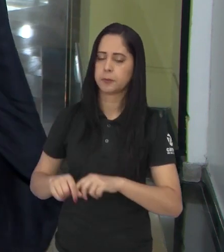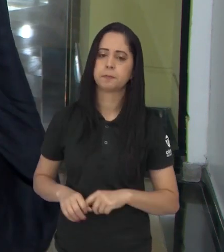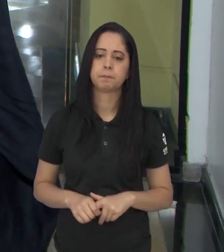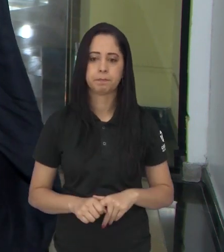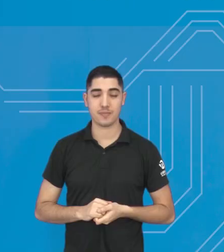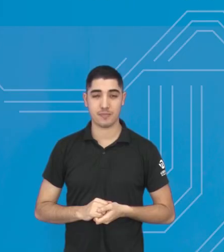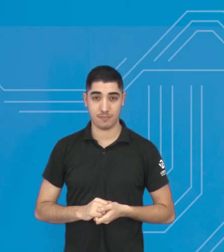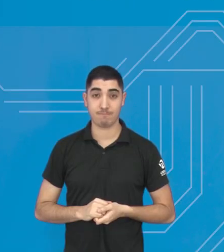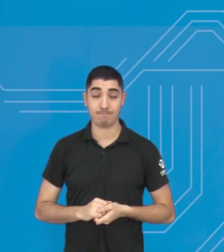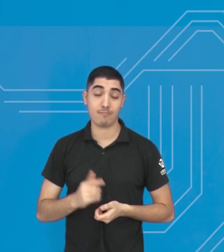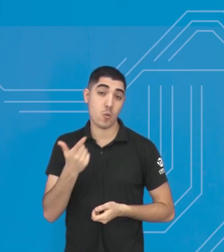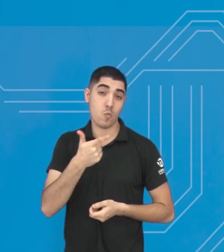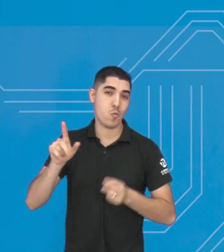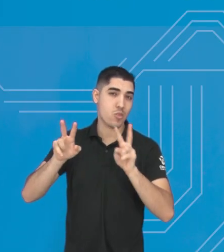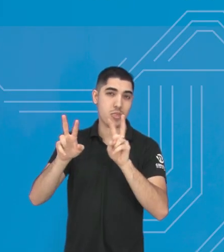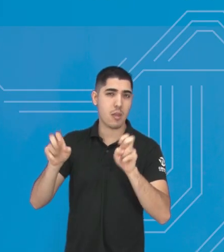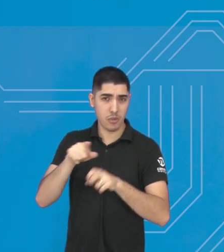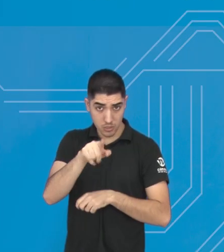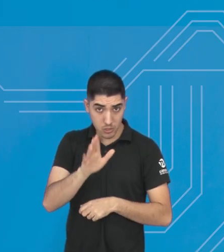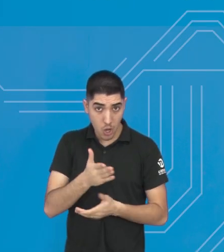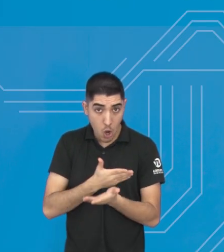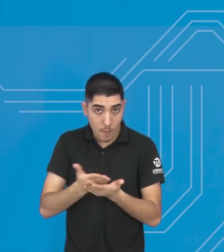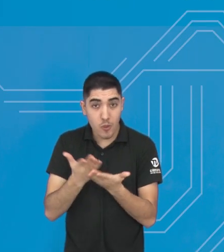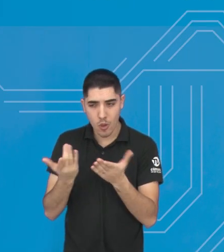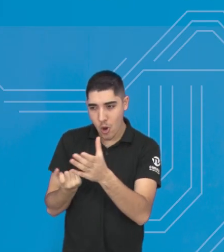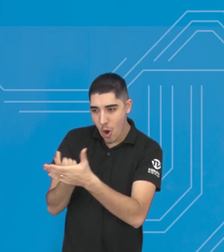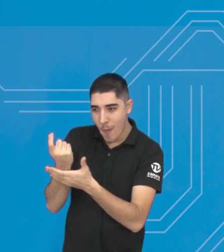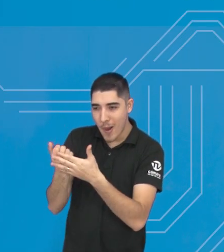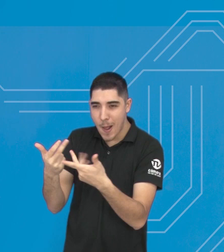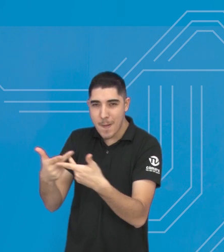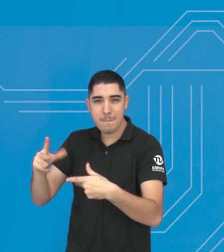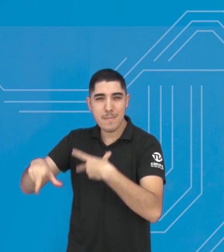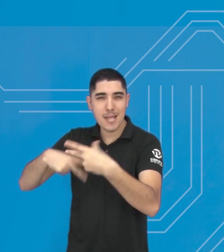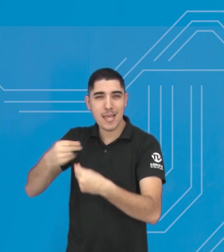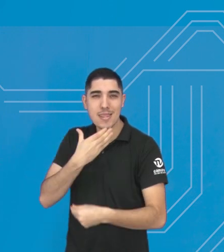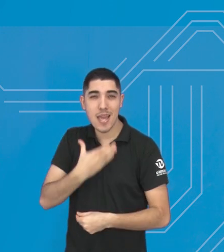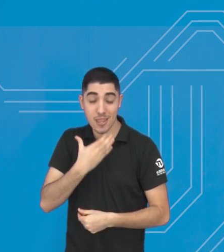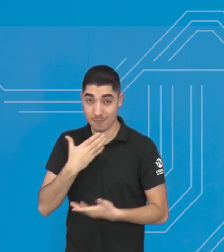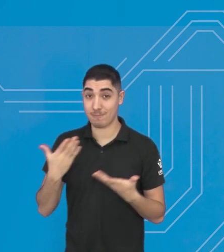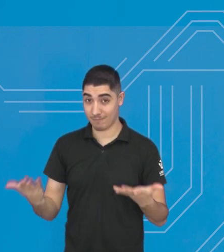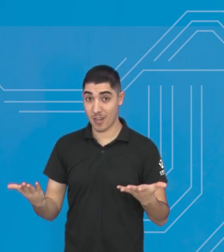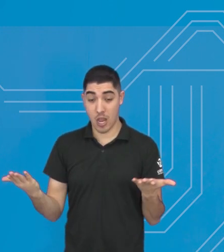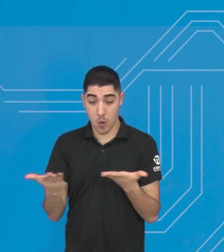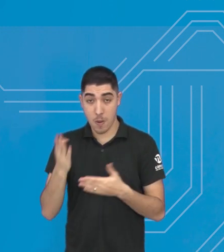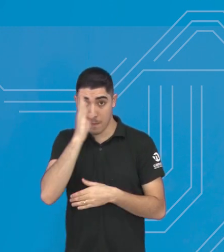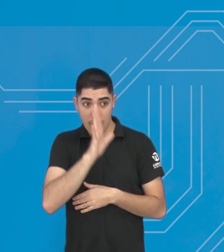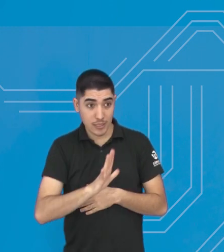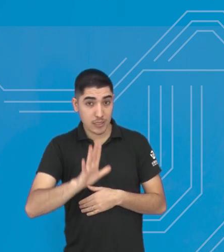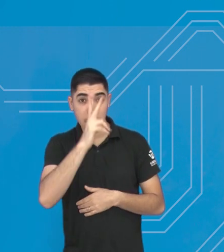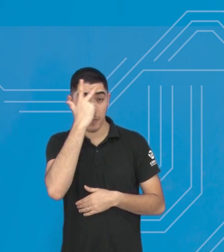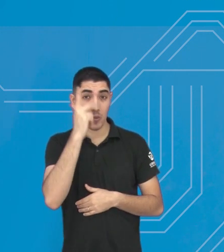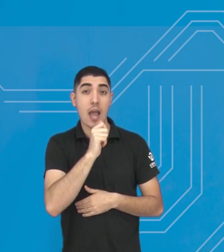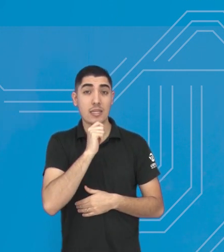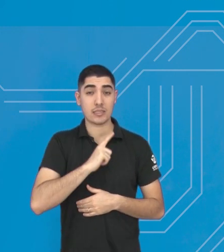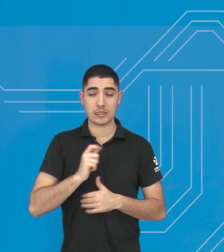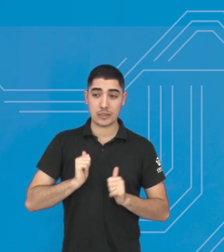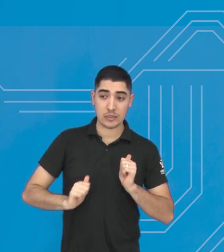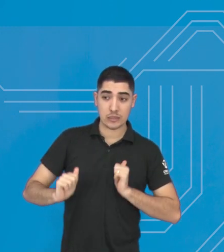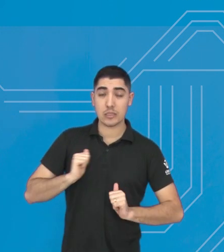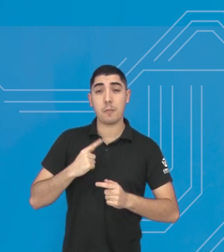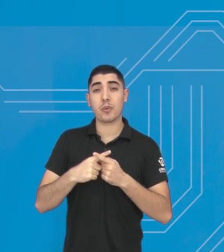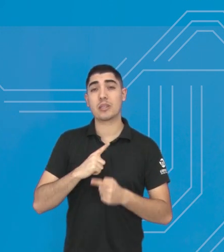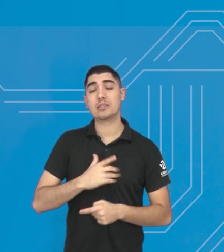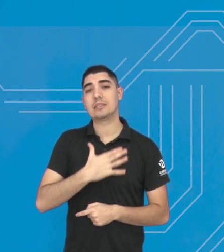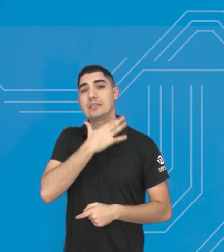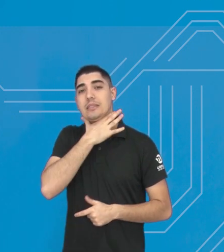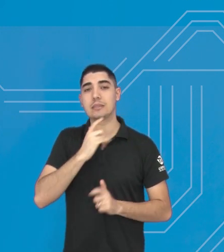também. Mudando um pouco de assunto, e aí, já começou a fazer as compras de Natal? Pois é, nesse Natal muitos brasileiros ainda estão